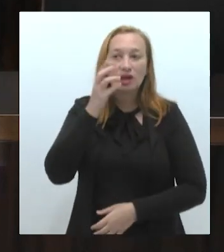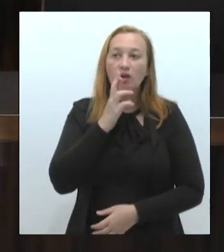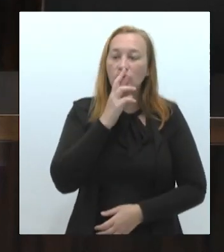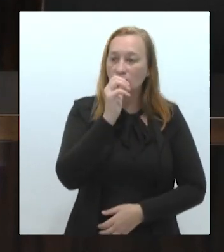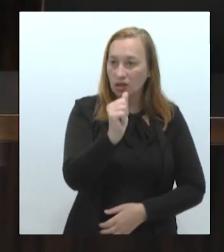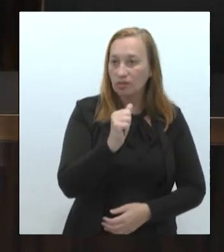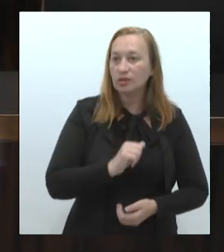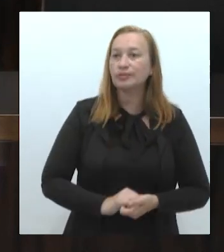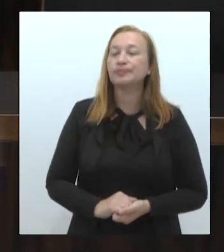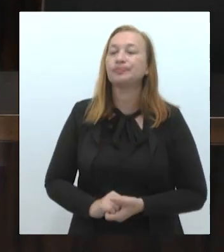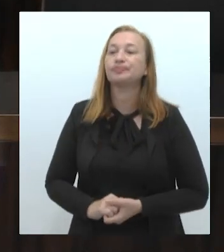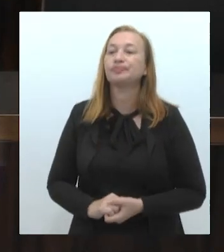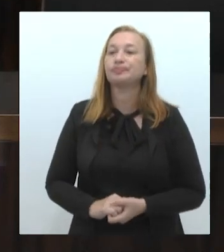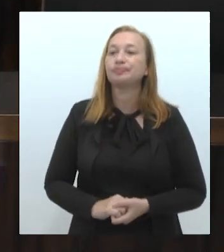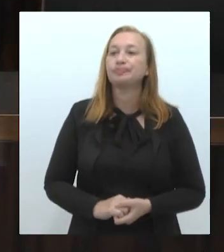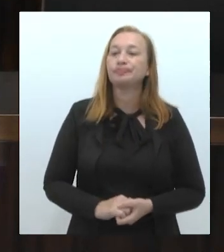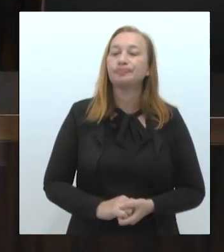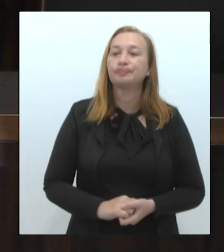Rodrigo Amorim.